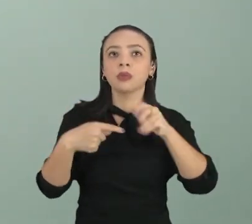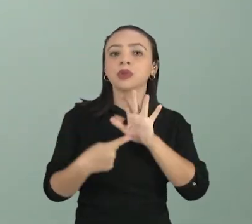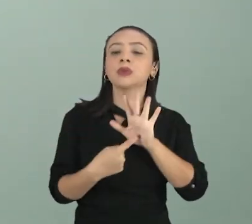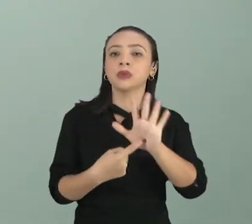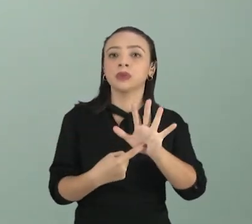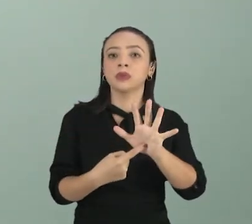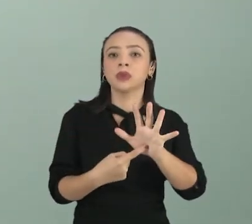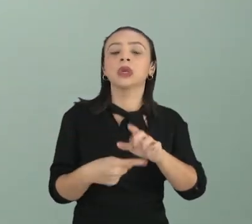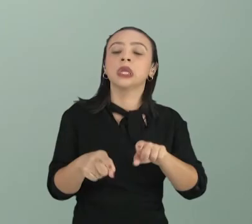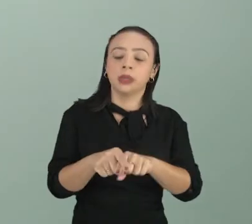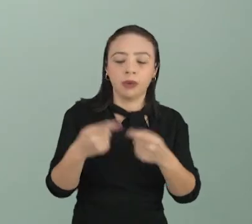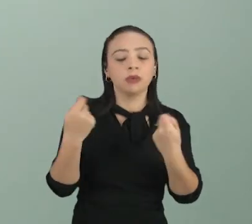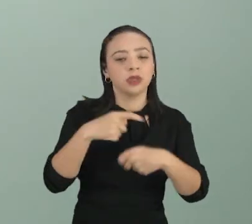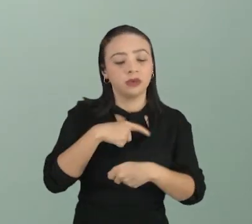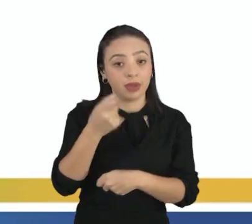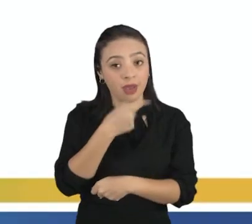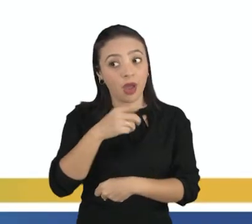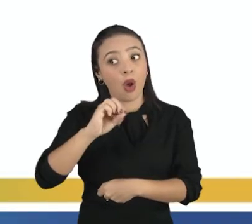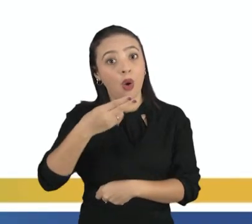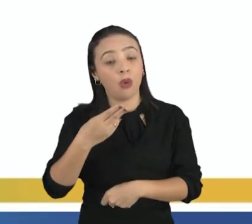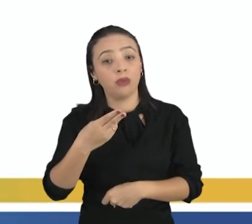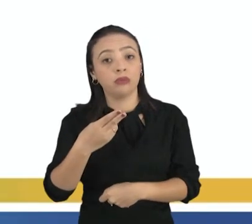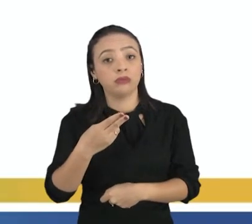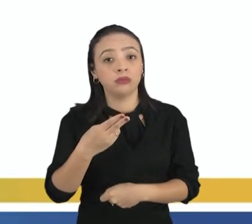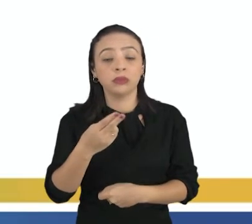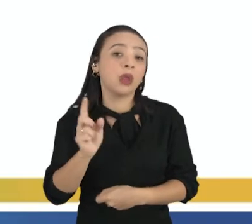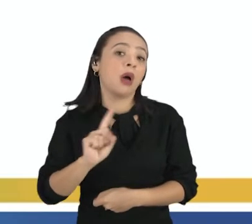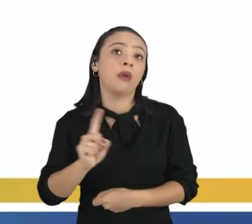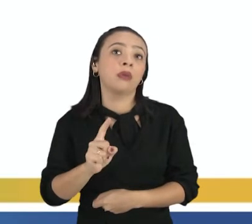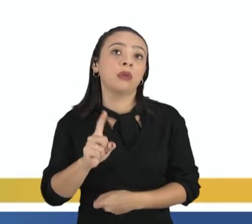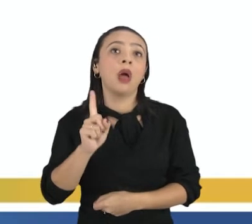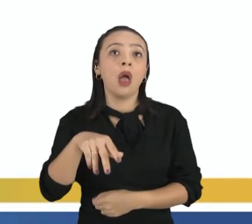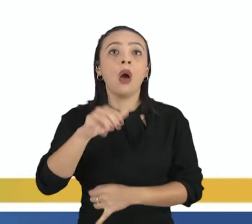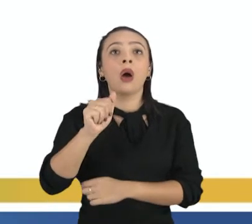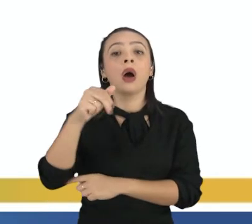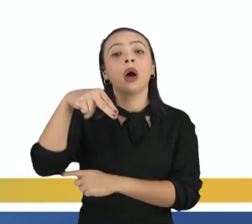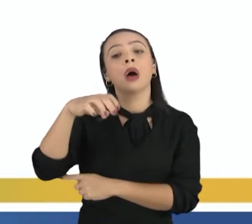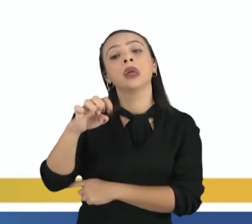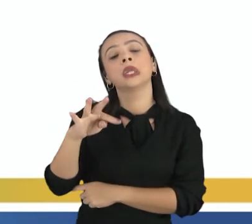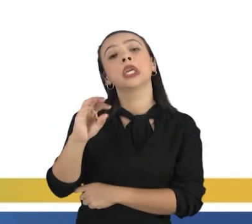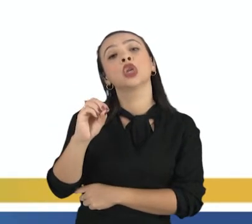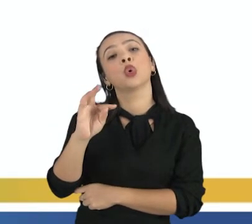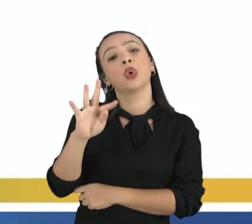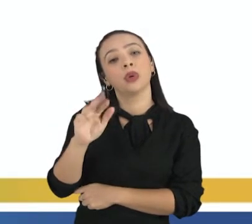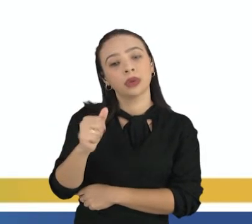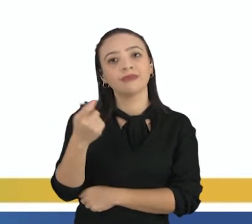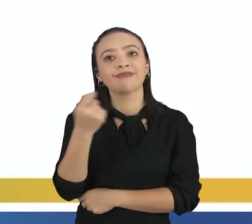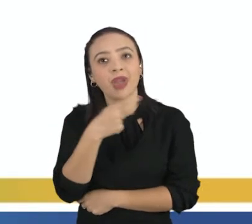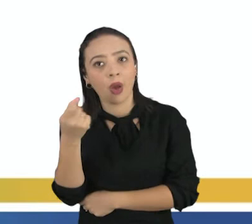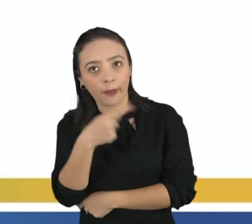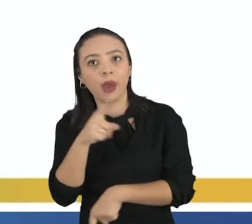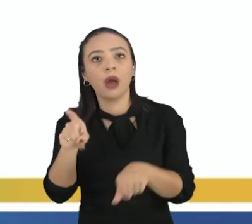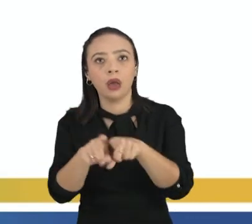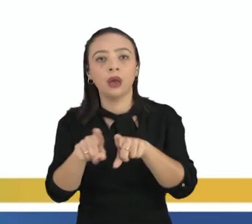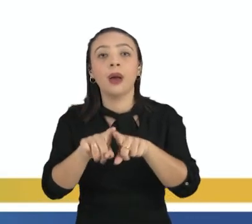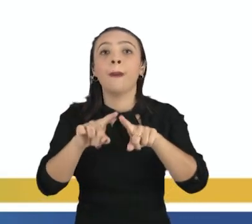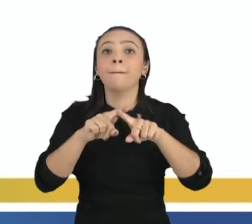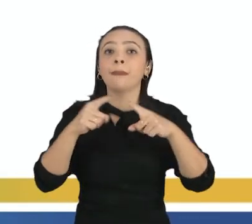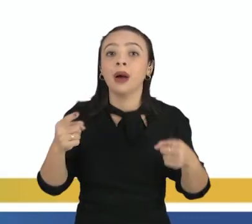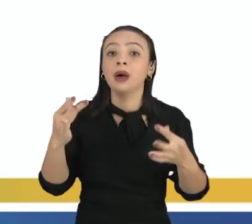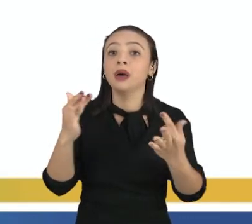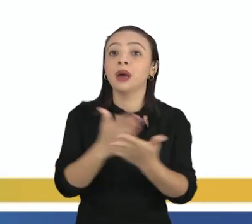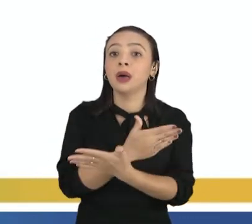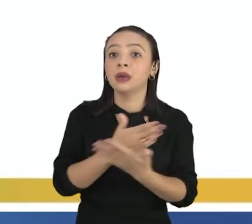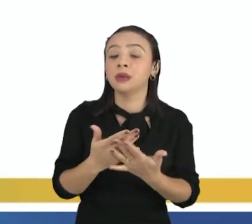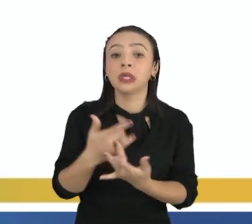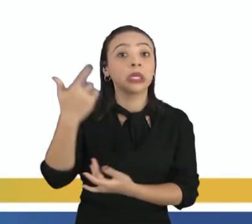vir humor ou não, né? É uma anedota gráfica, anedota piada, né, no sentido de piada, porém muitas vezes talvez